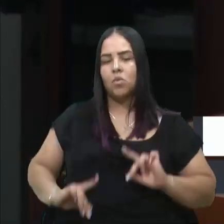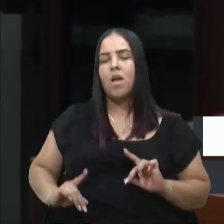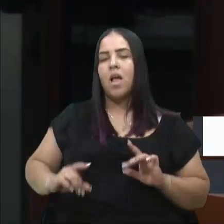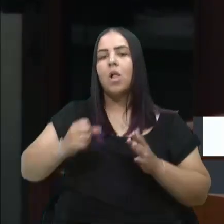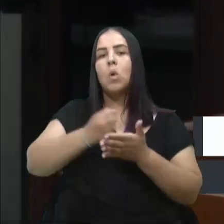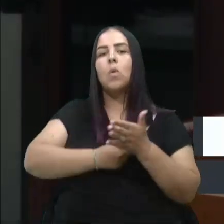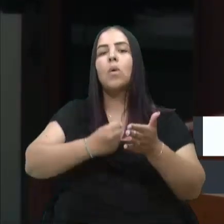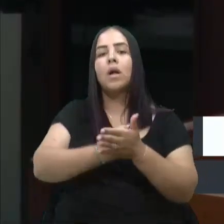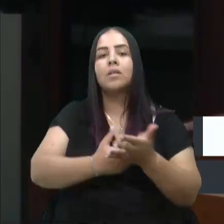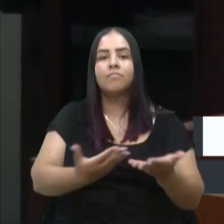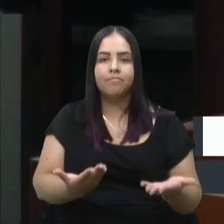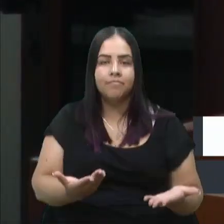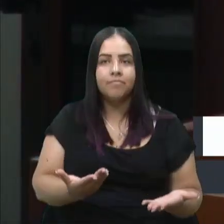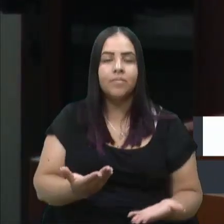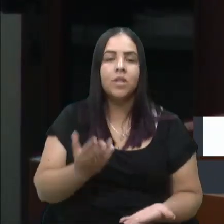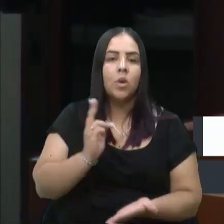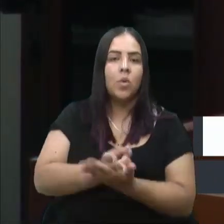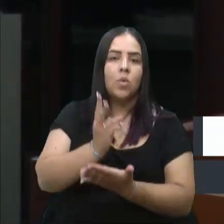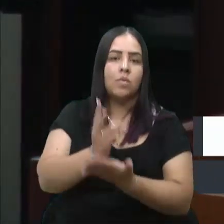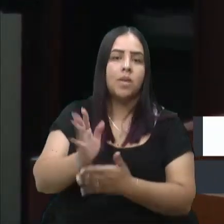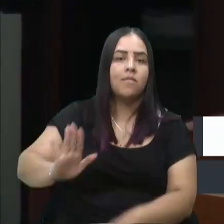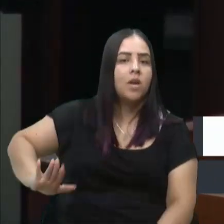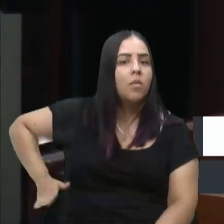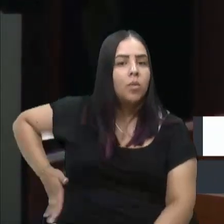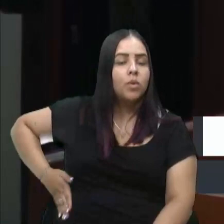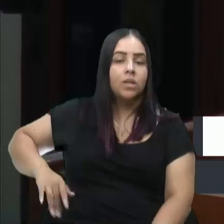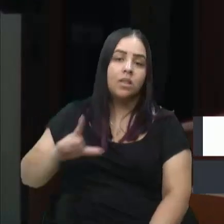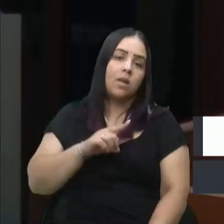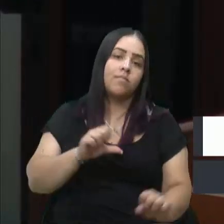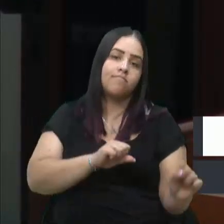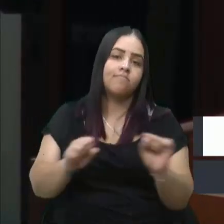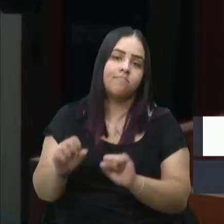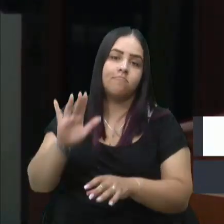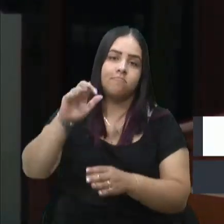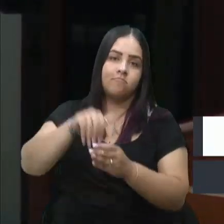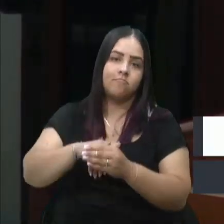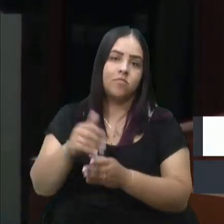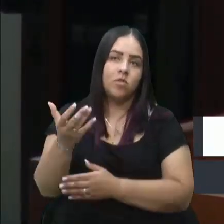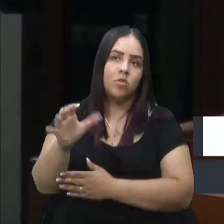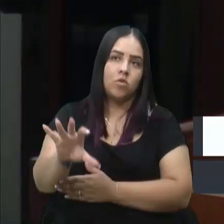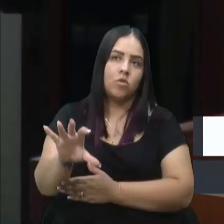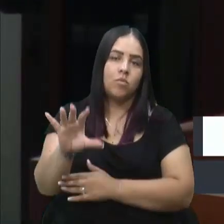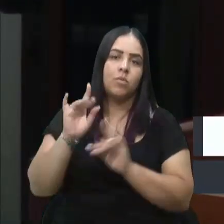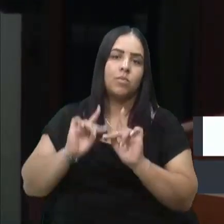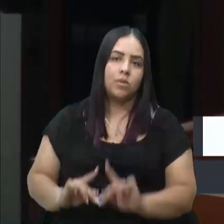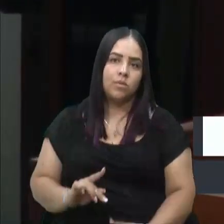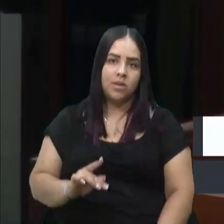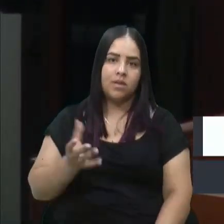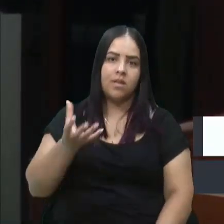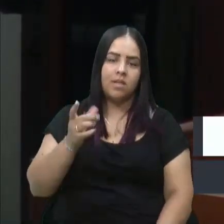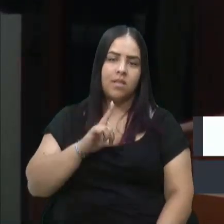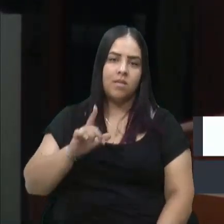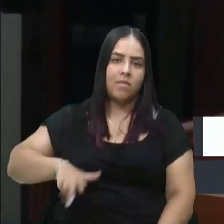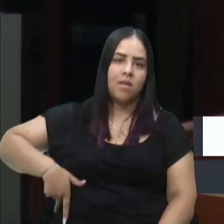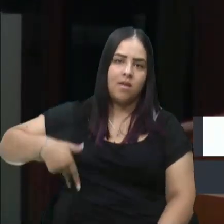dar continuidade para os vagabundos ter o poder, votaria contra uma pessoa que quer ter uma